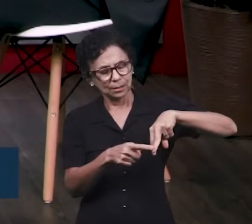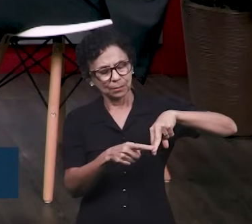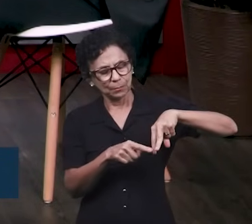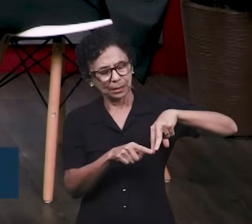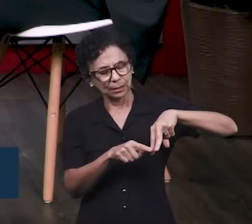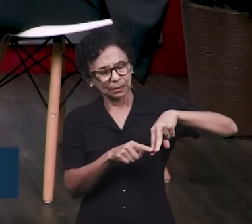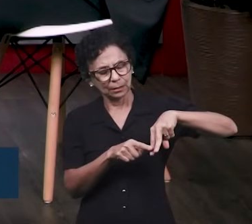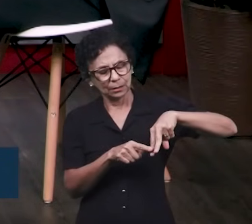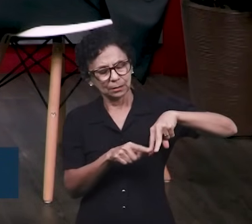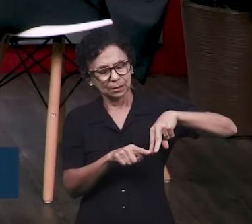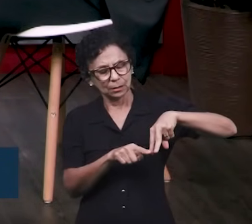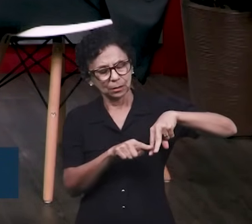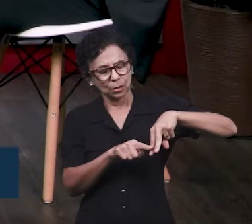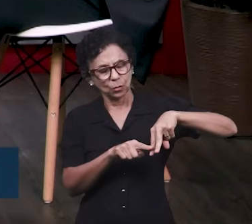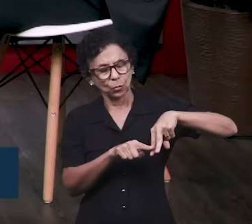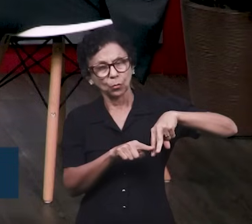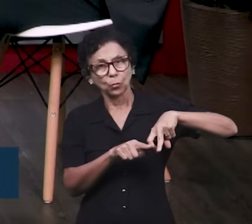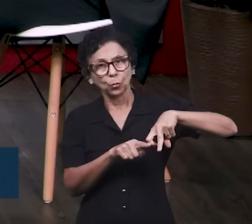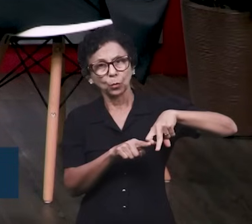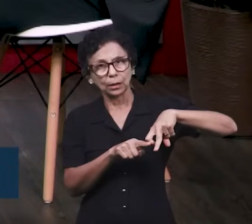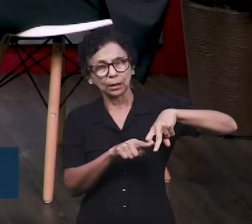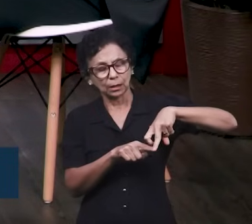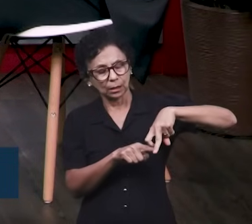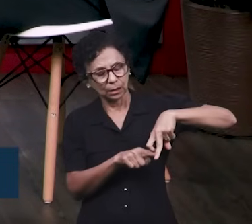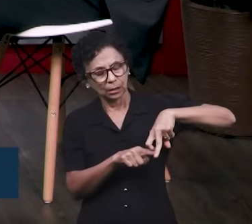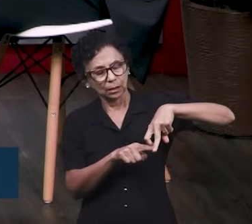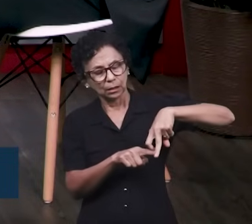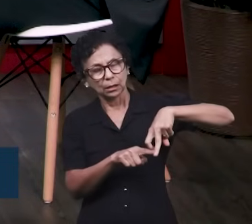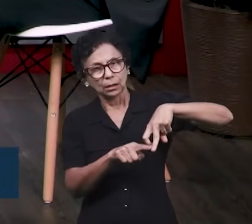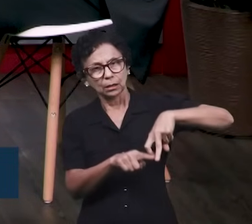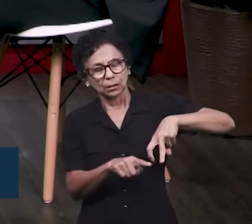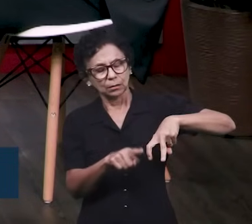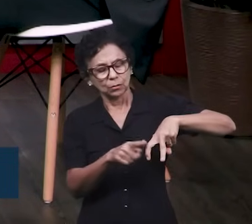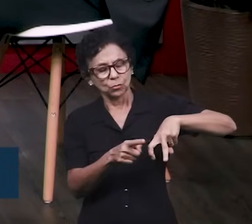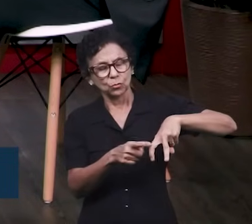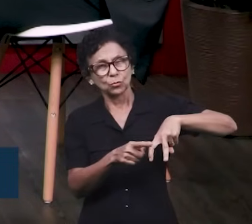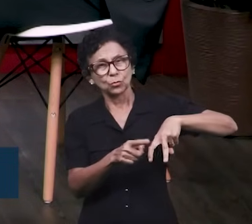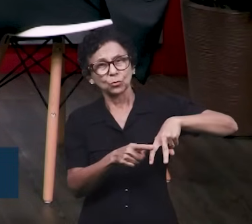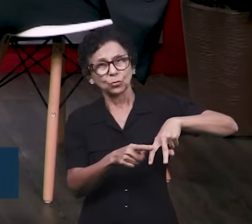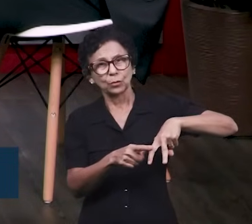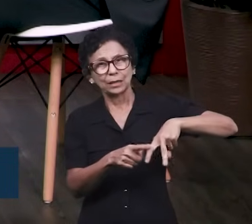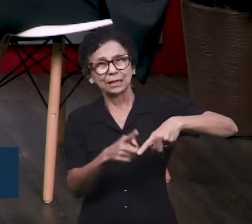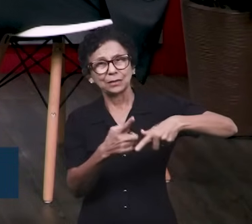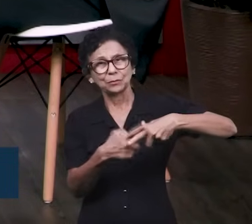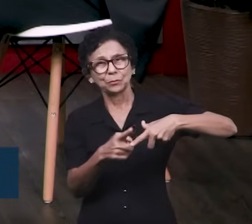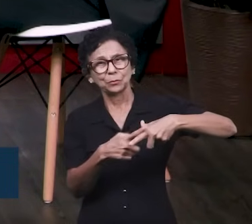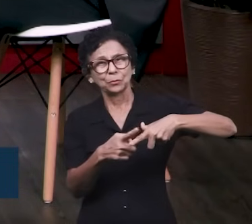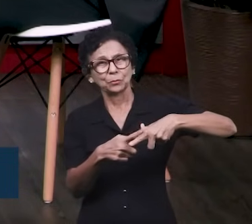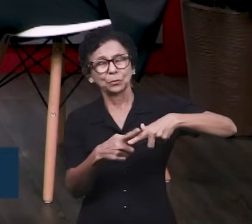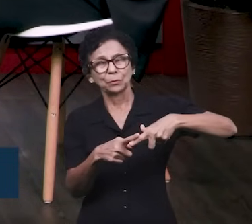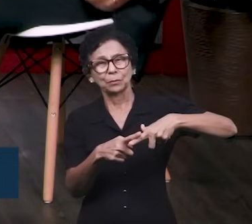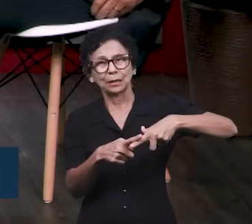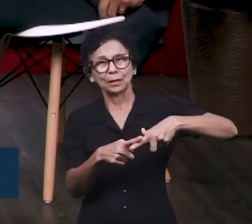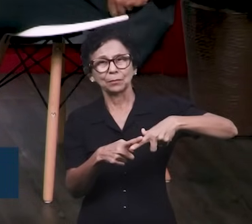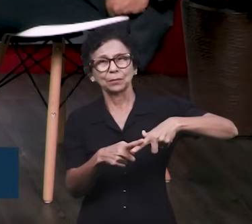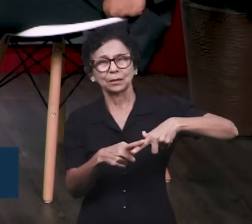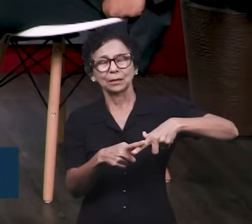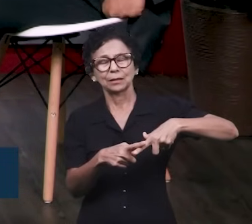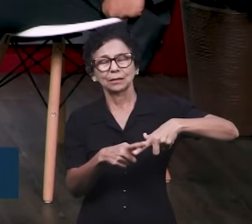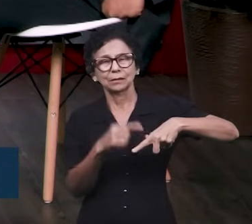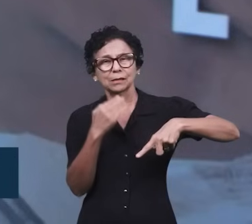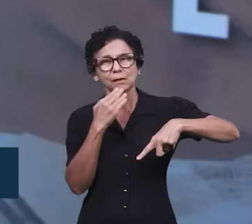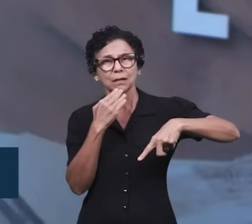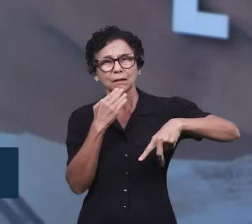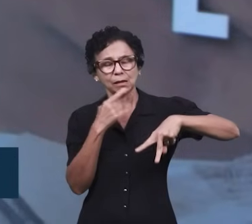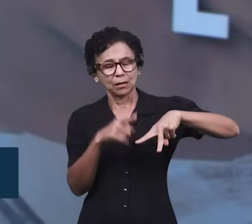sofreram um acidente que houve uma fratura, essa fratura não foi tratada e acabou gerando uma nova articulação ali na perna